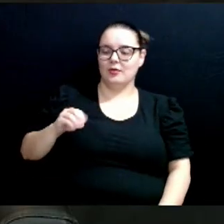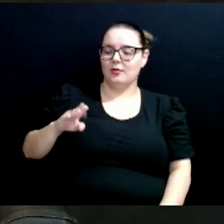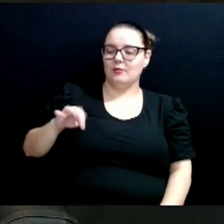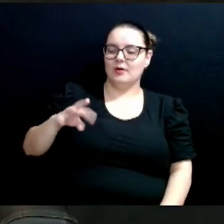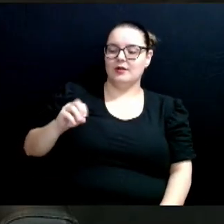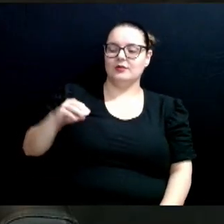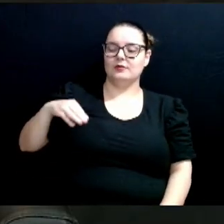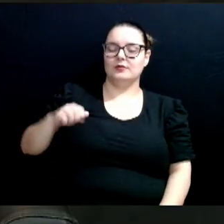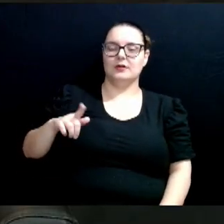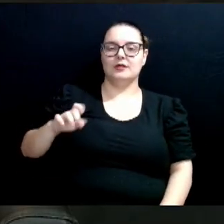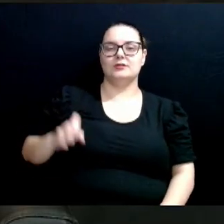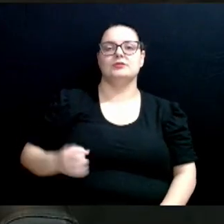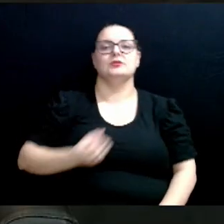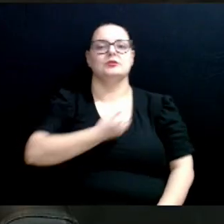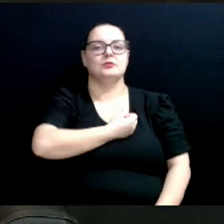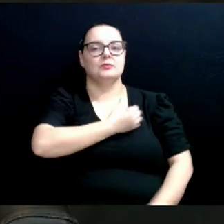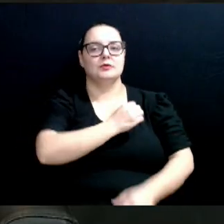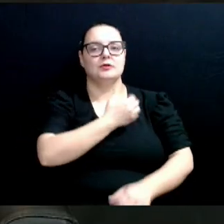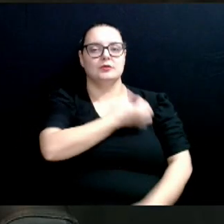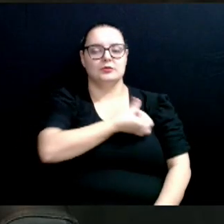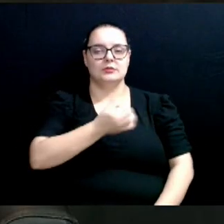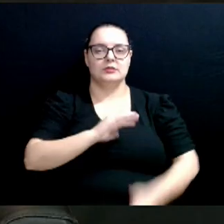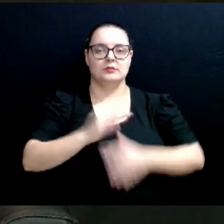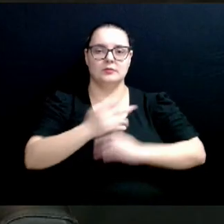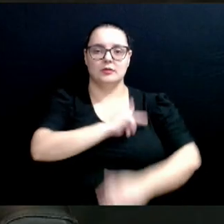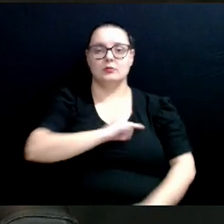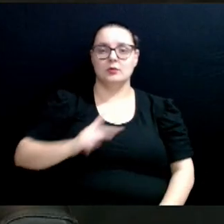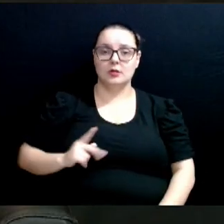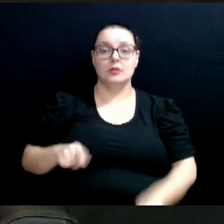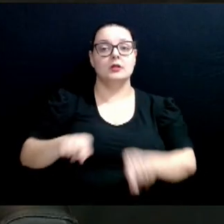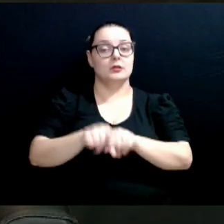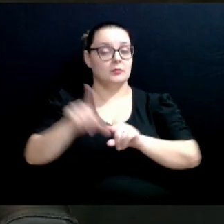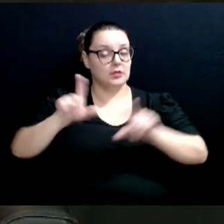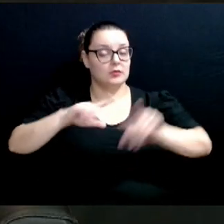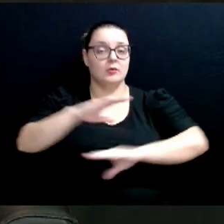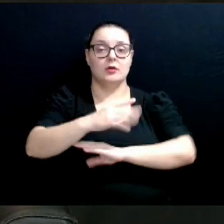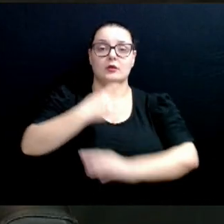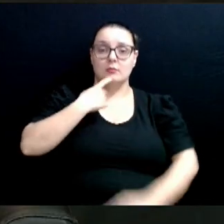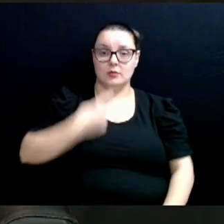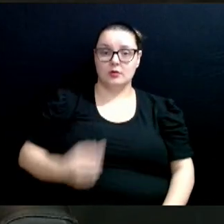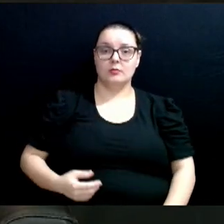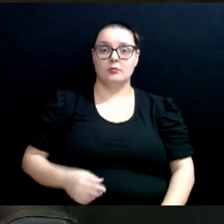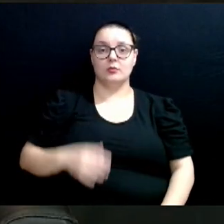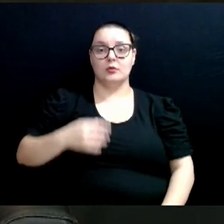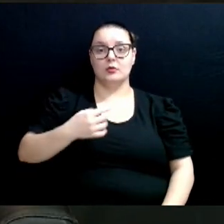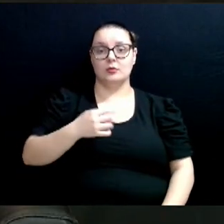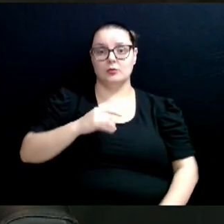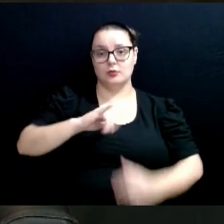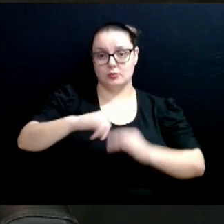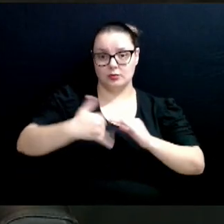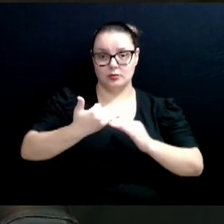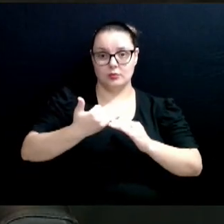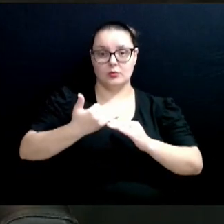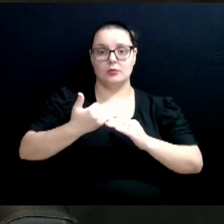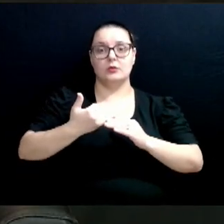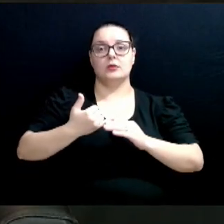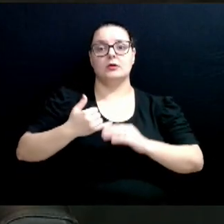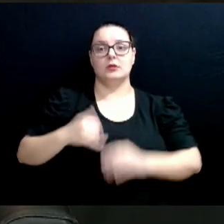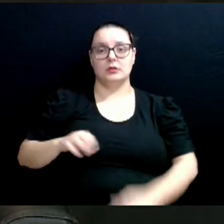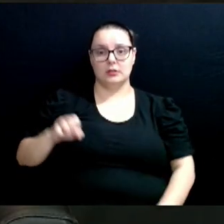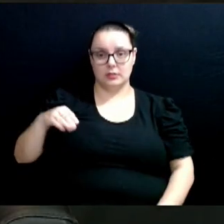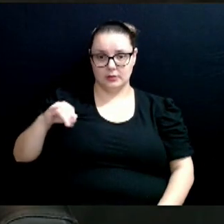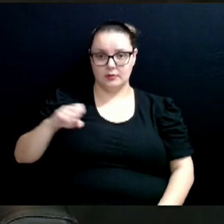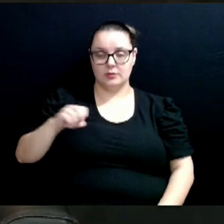bairro Ponte Preta. Nós também vamos transmitir pela TV Câmara Campinas, pelo canal do YouTube da emissora, e você é convidado especial